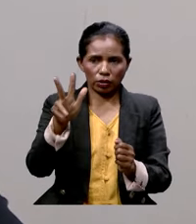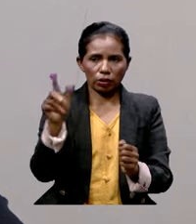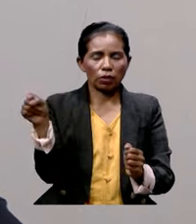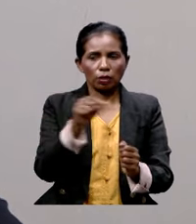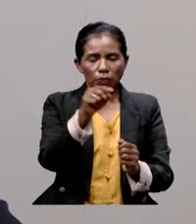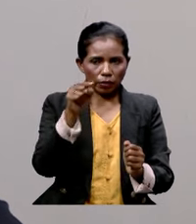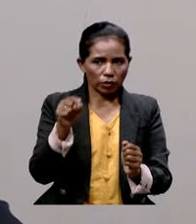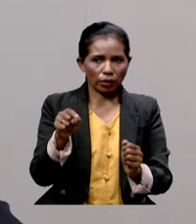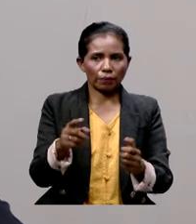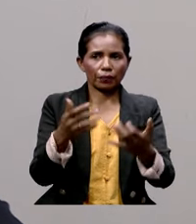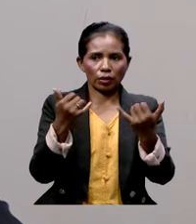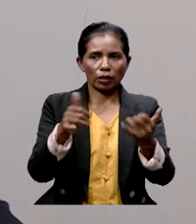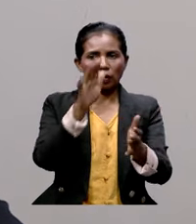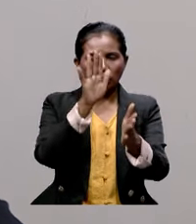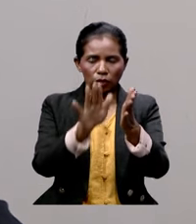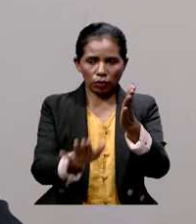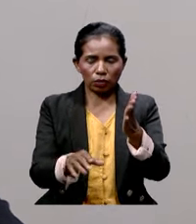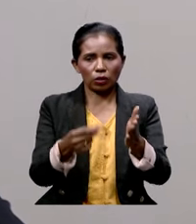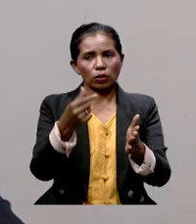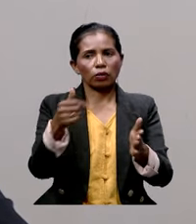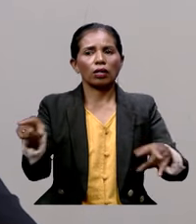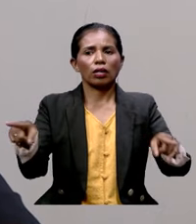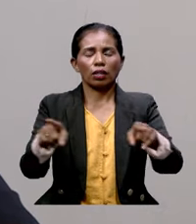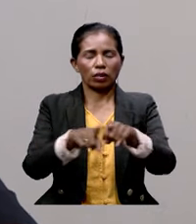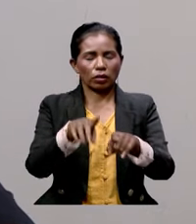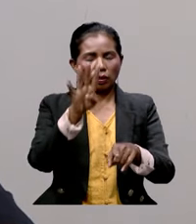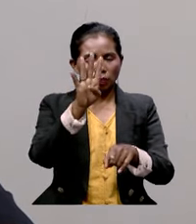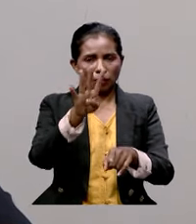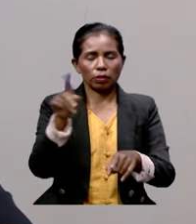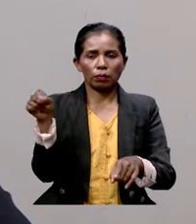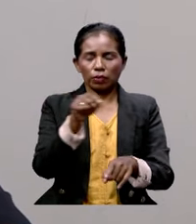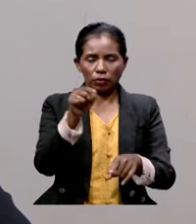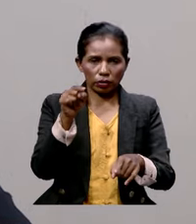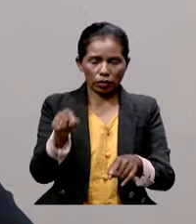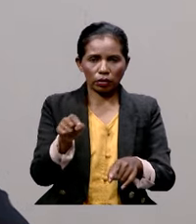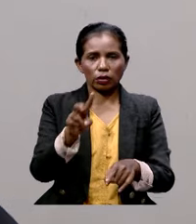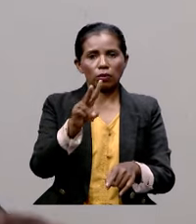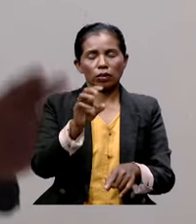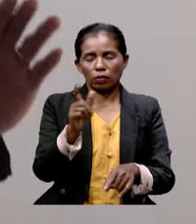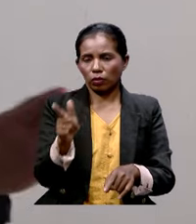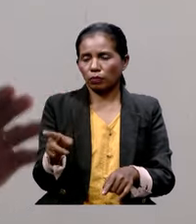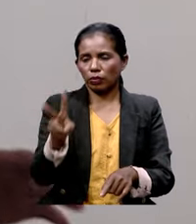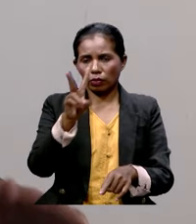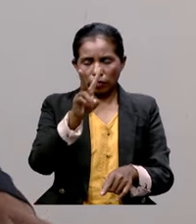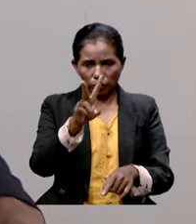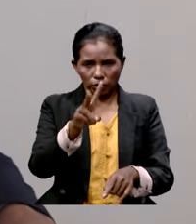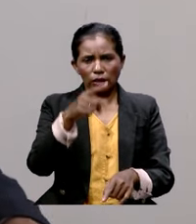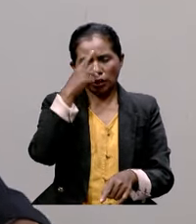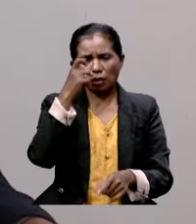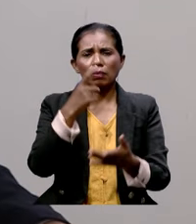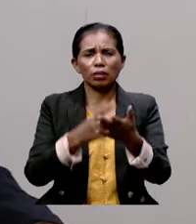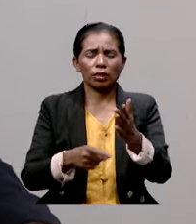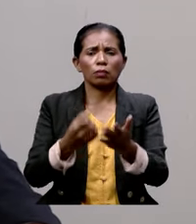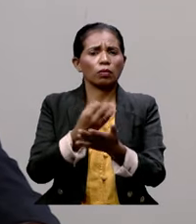2.3%. E dane tun oituan compara o 4% e a 2022. Nega? Razão tamba sama tun tamba